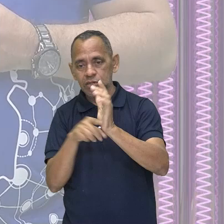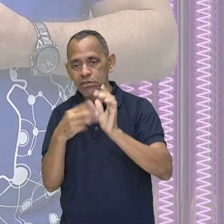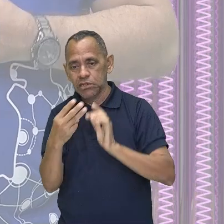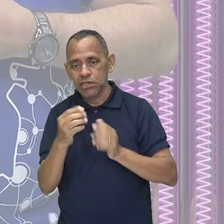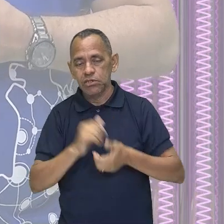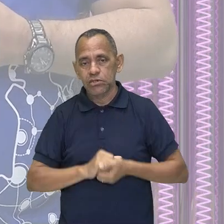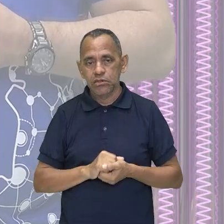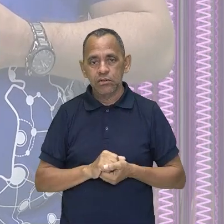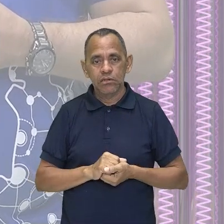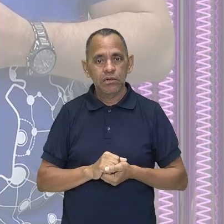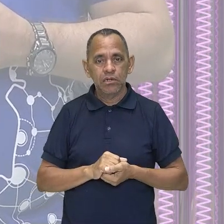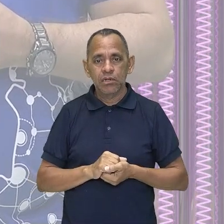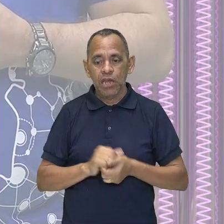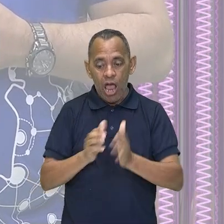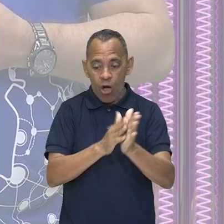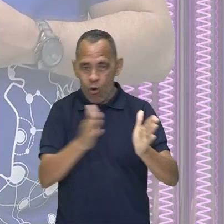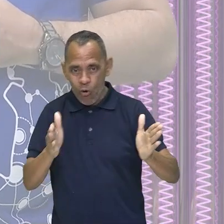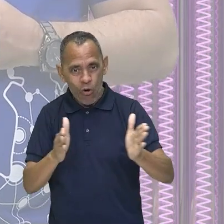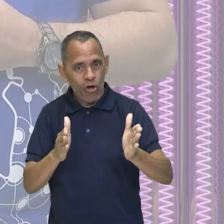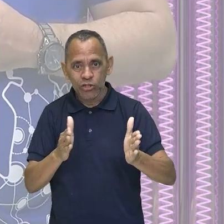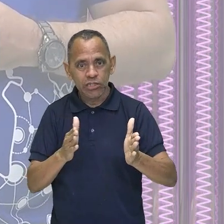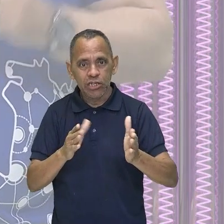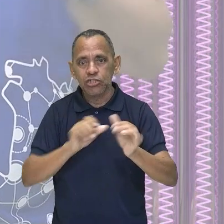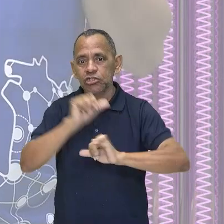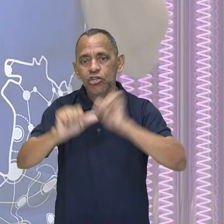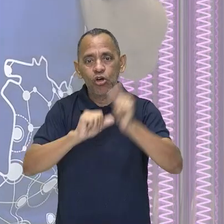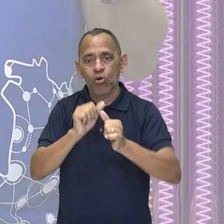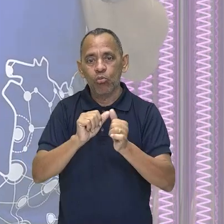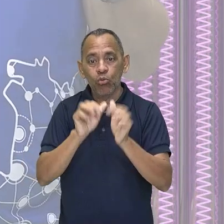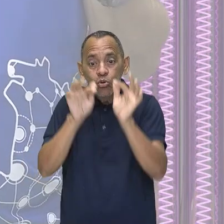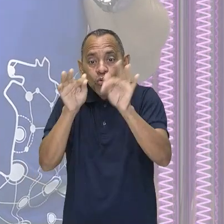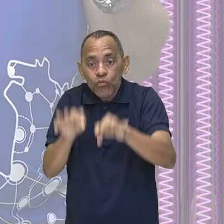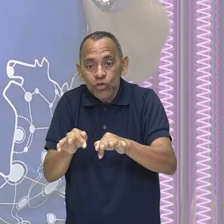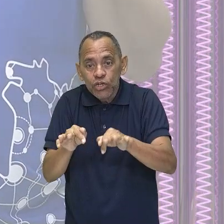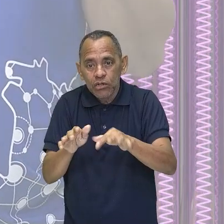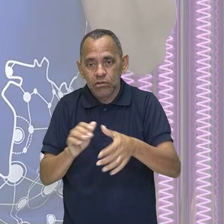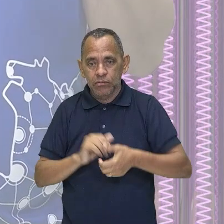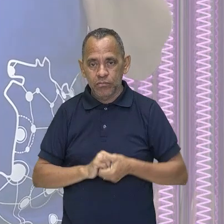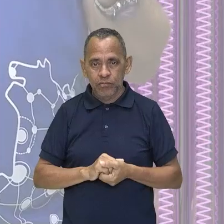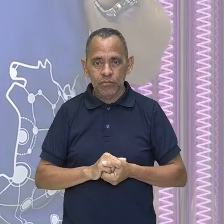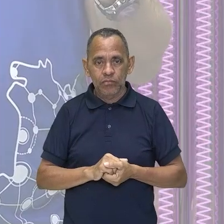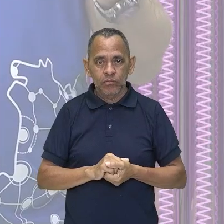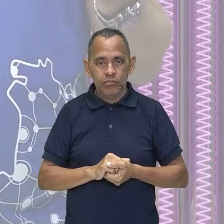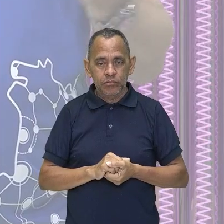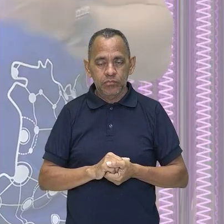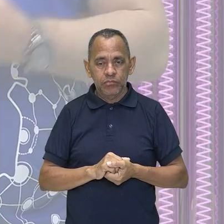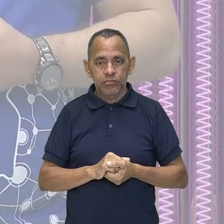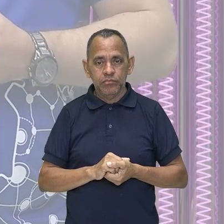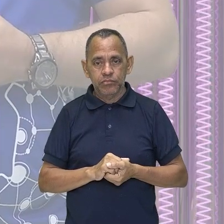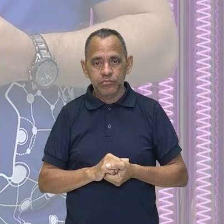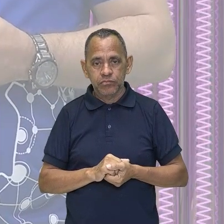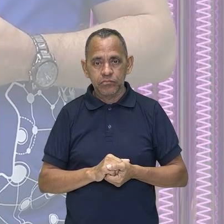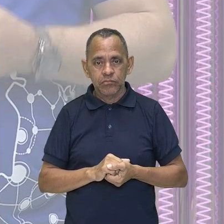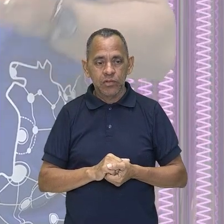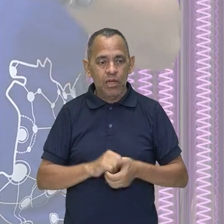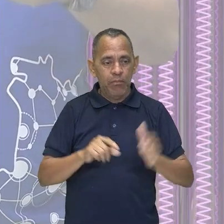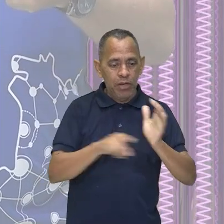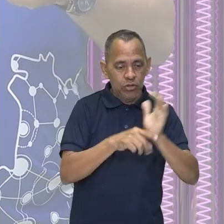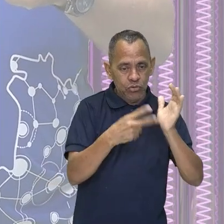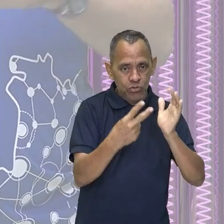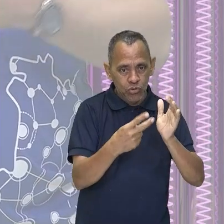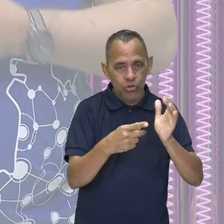dos fatores não altera o produto. Assim como 2 vezes 3 é o mesmo do que 3 vezes 2. Os dois dão